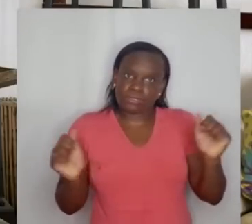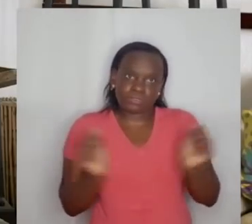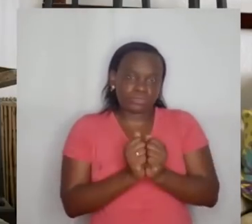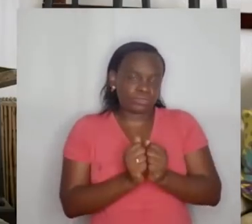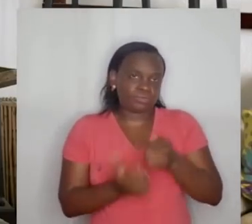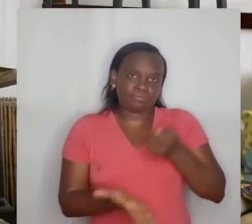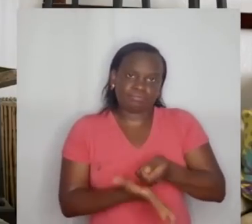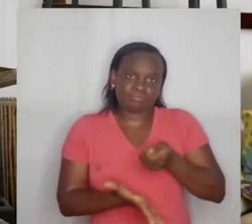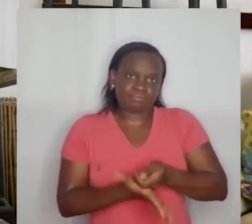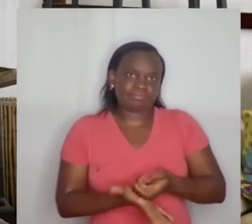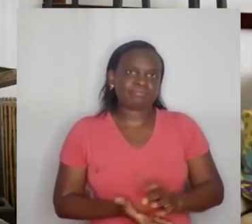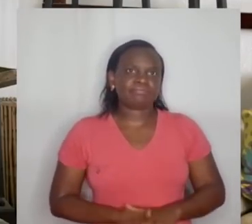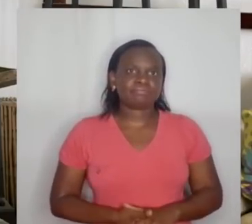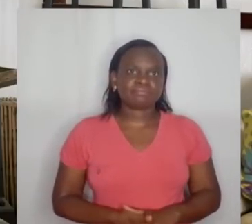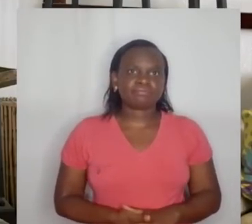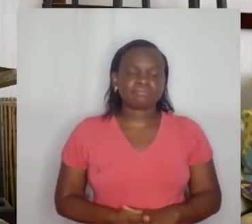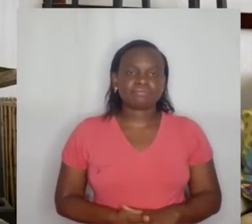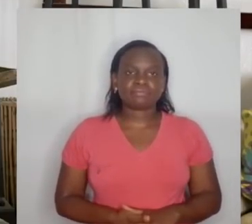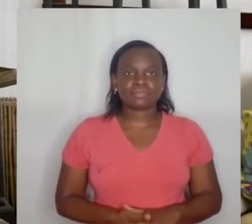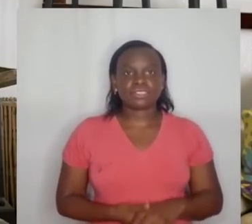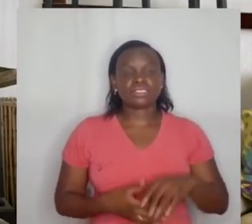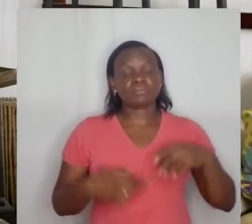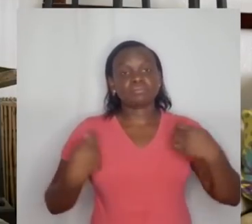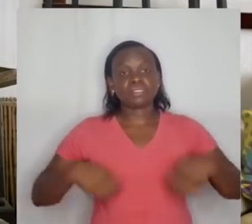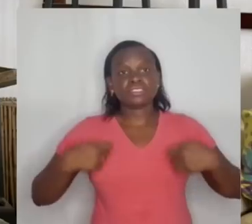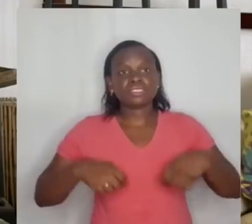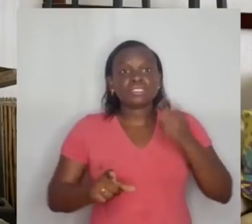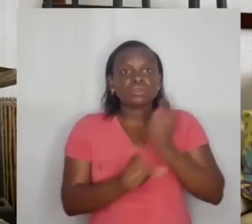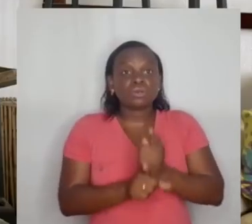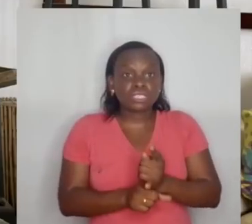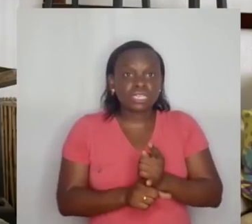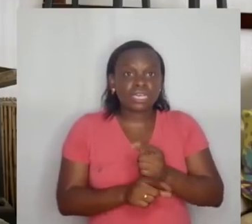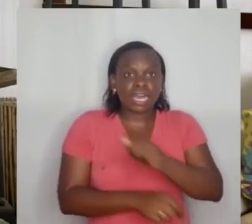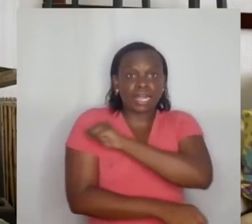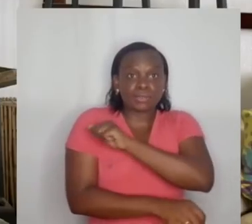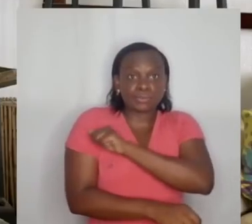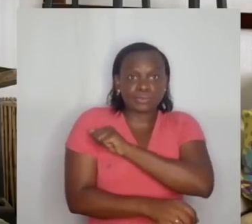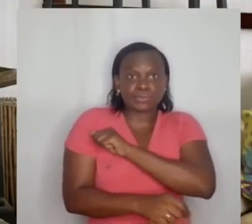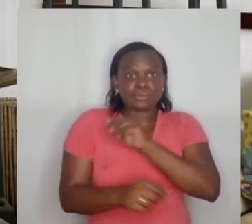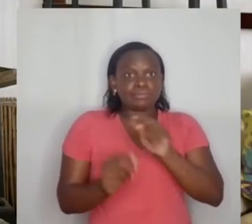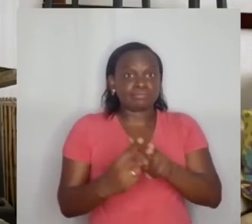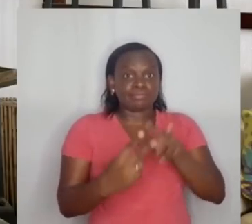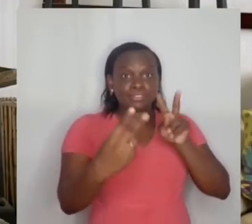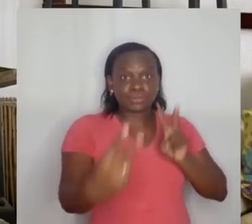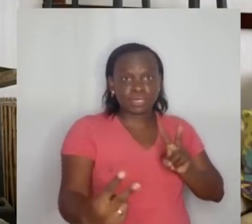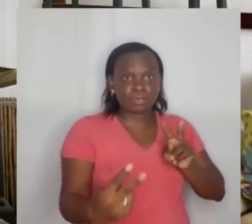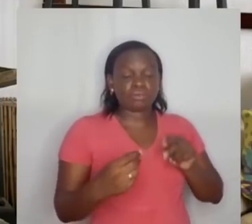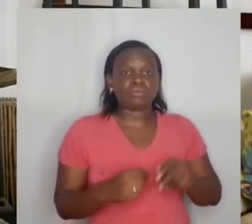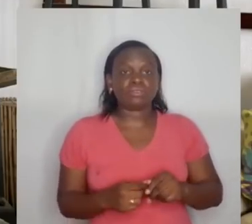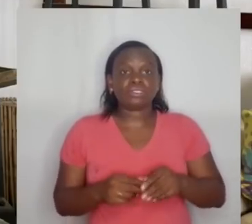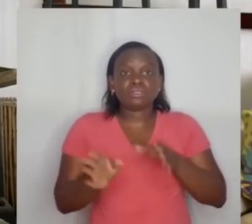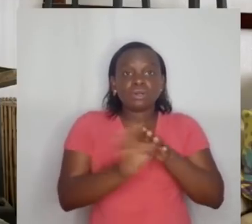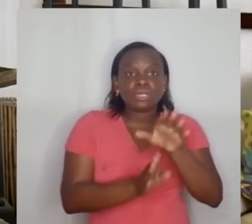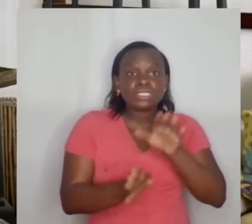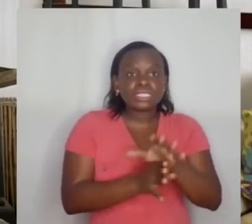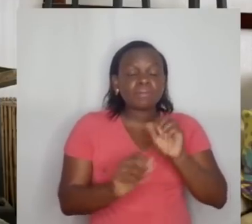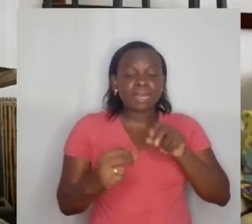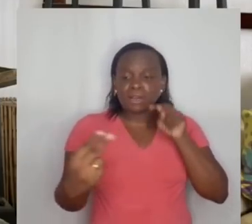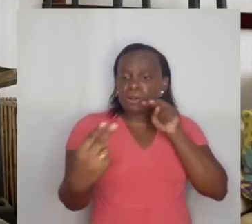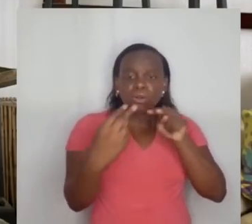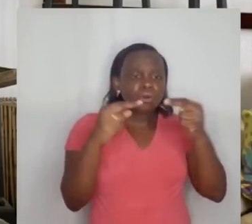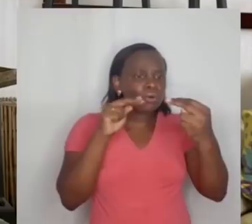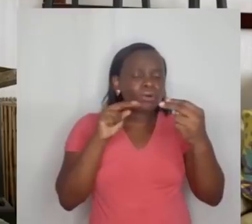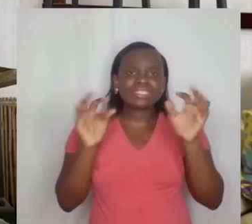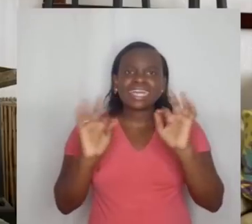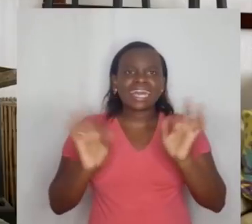dessas exigências. Tivemos que encontrar os nossos alunos de modo virtual, de orientar sem um olho